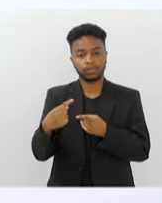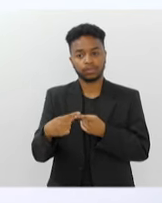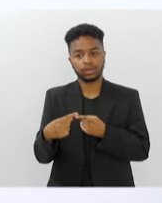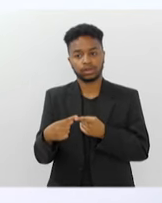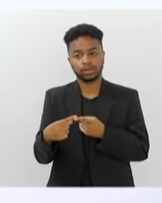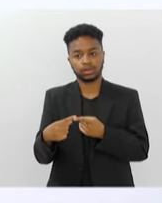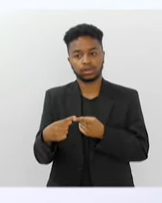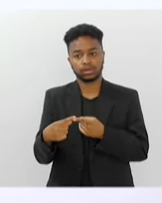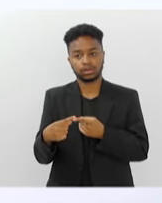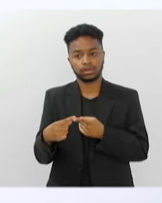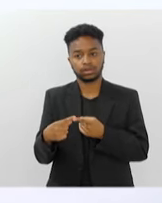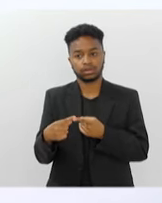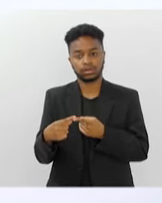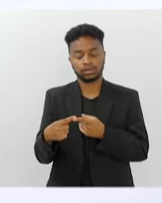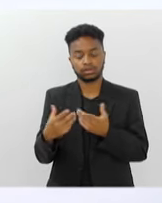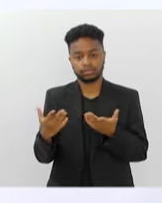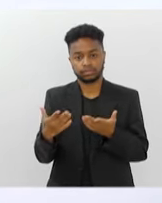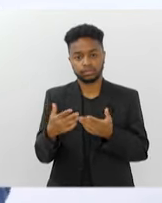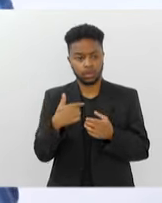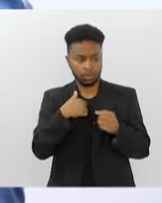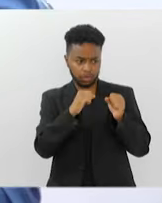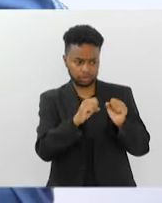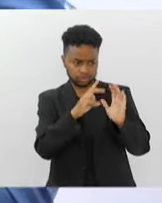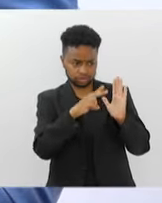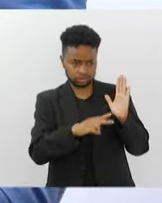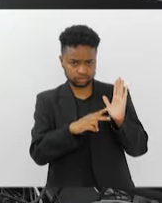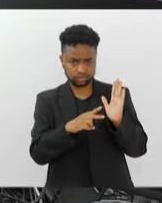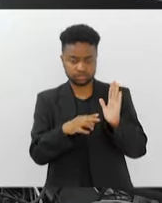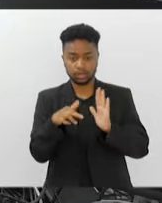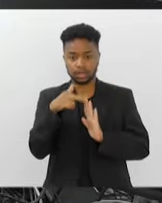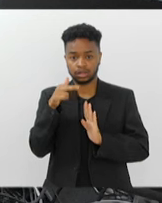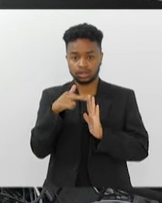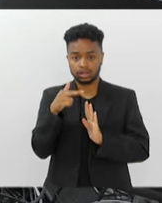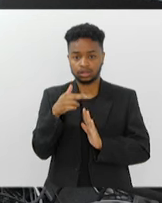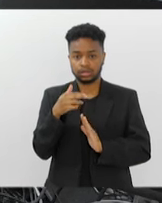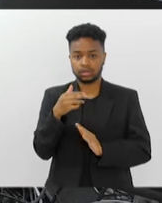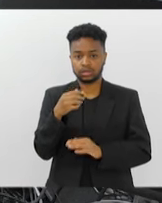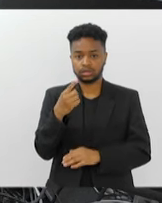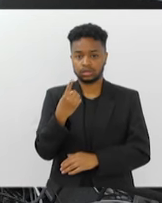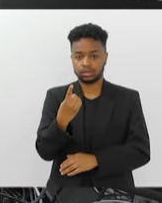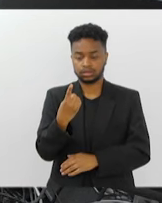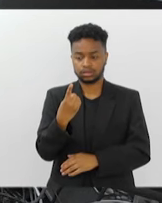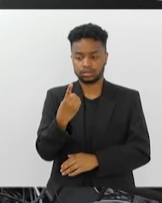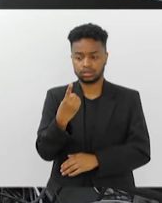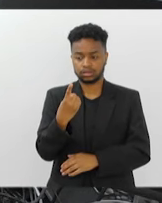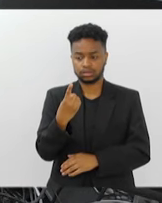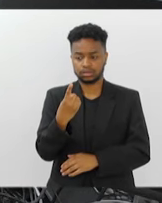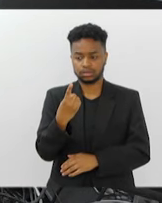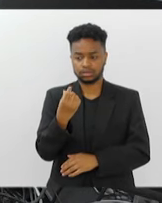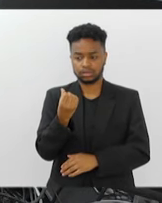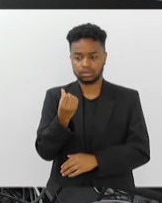ele ameaça o governador presente me permite Presidente Claro Óbvio é resolução c82 85